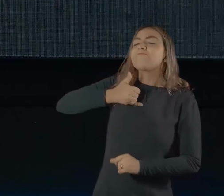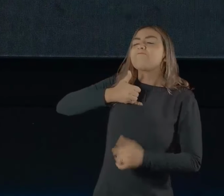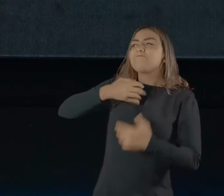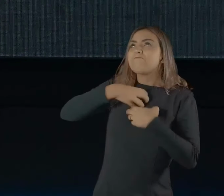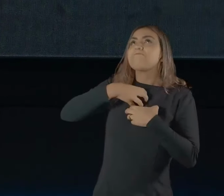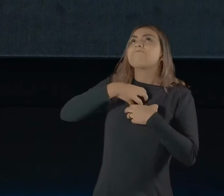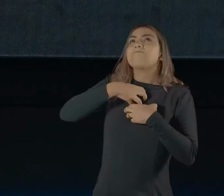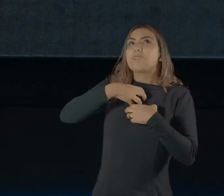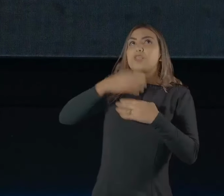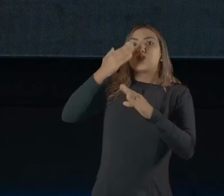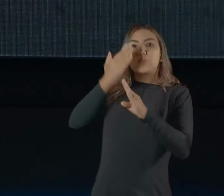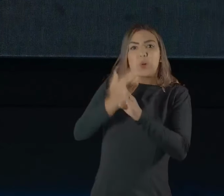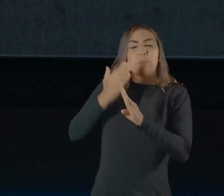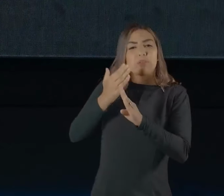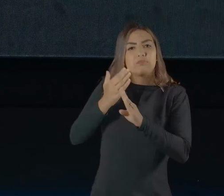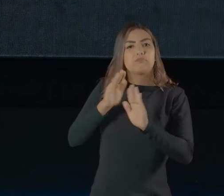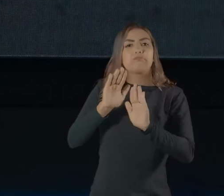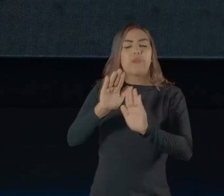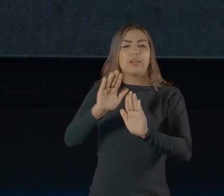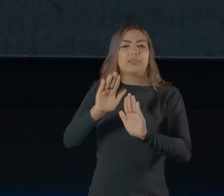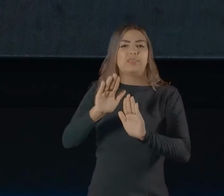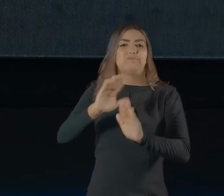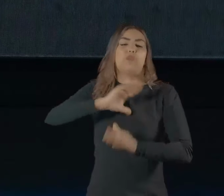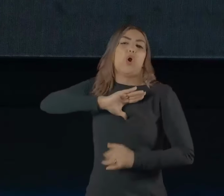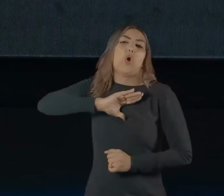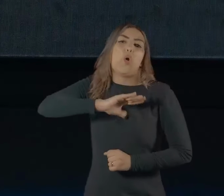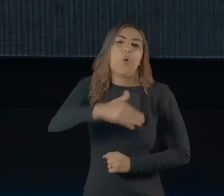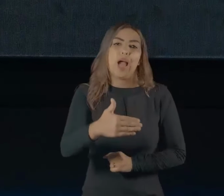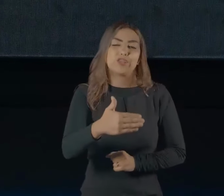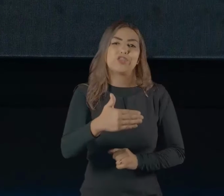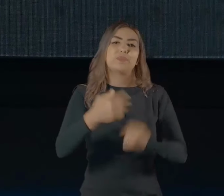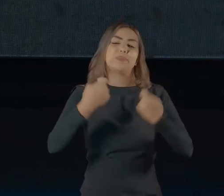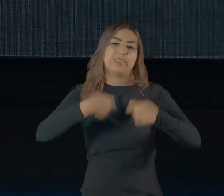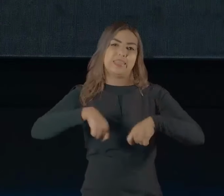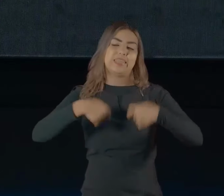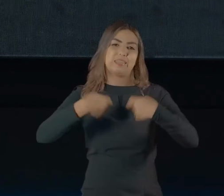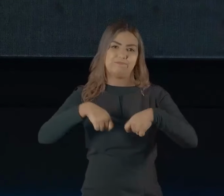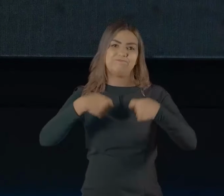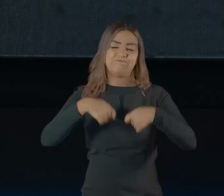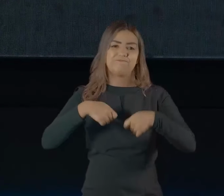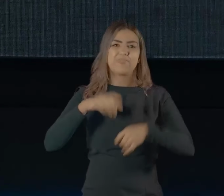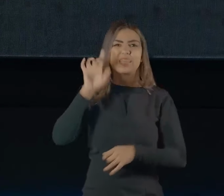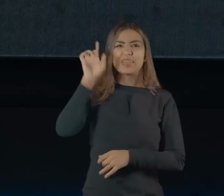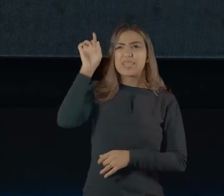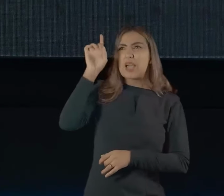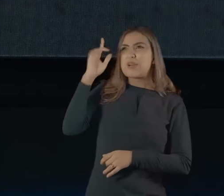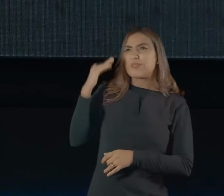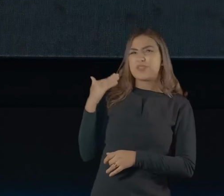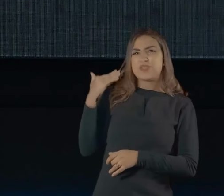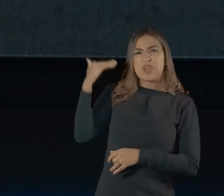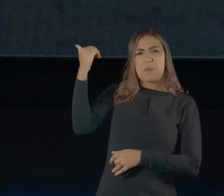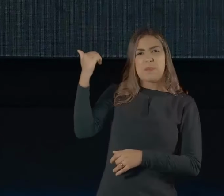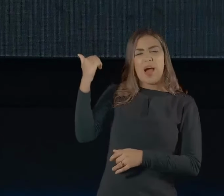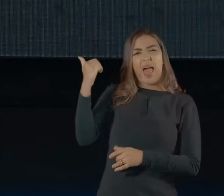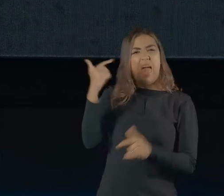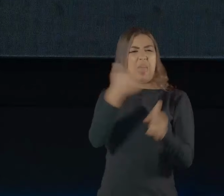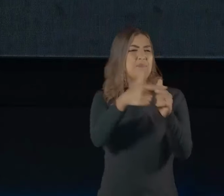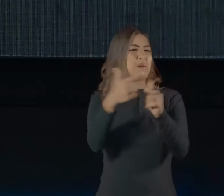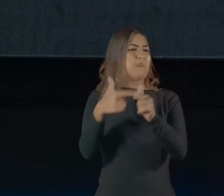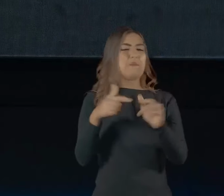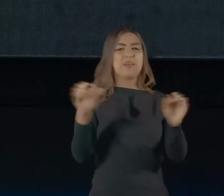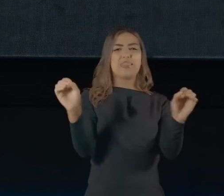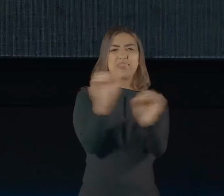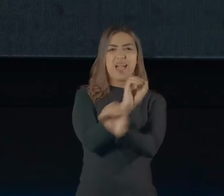para cumpri-lo. Porque o chamado de Deus não é um chamado que vai te eximir de problemas, de lutas, de